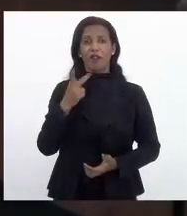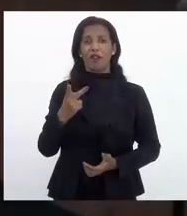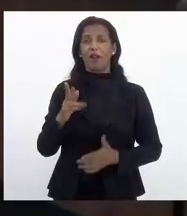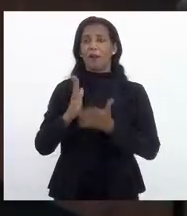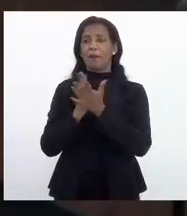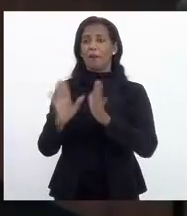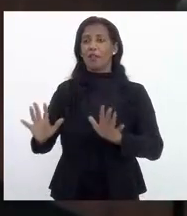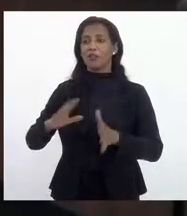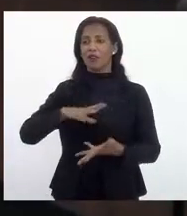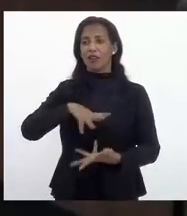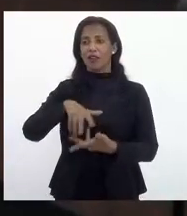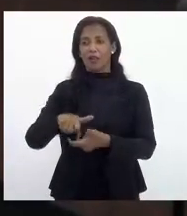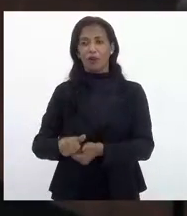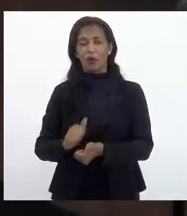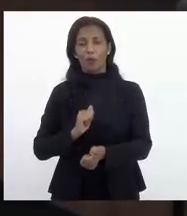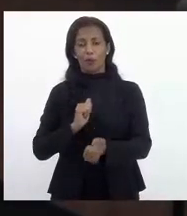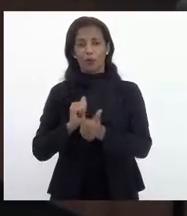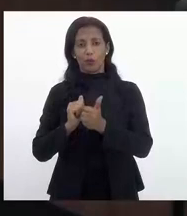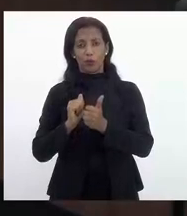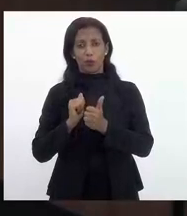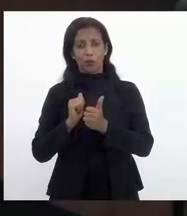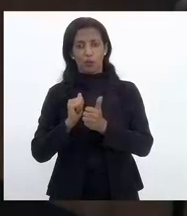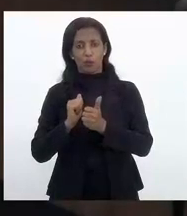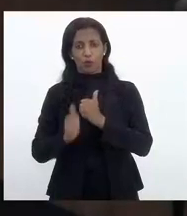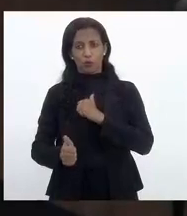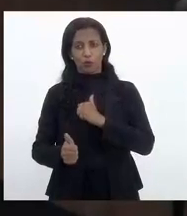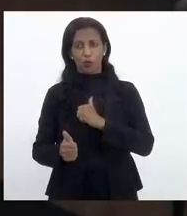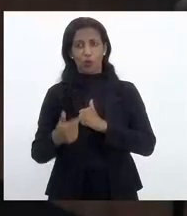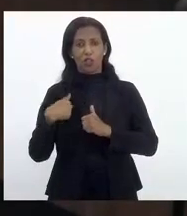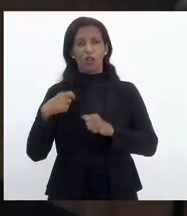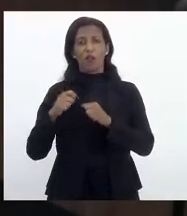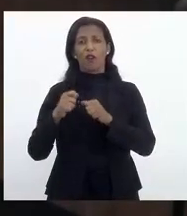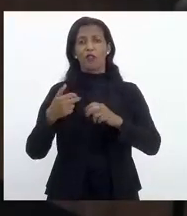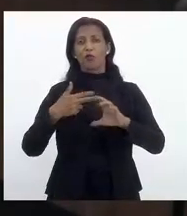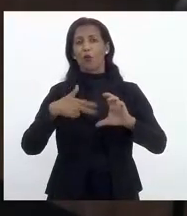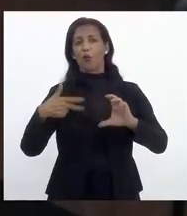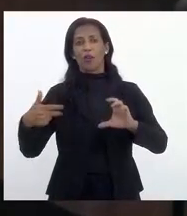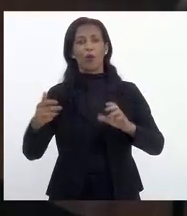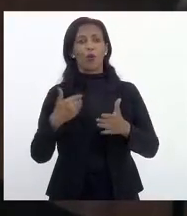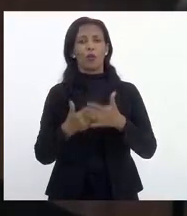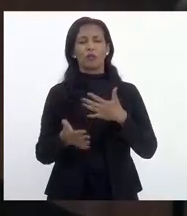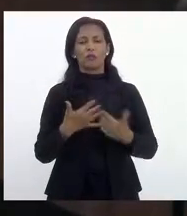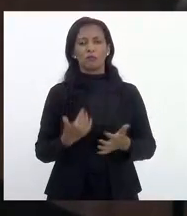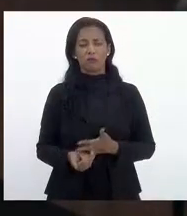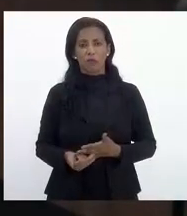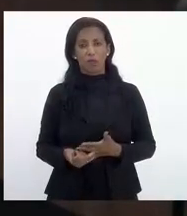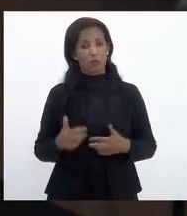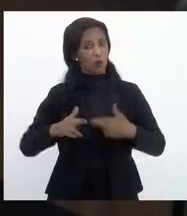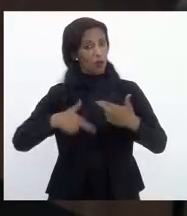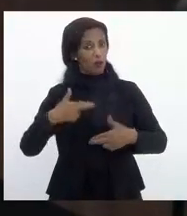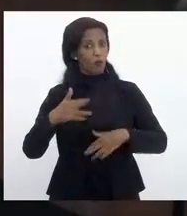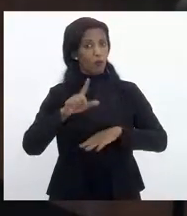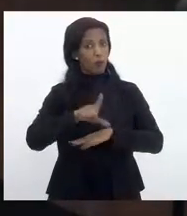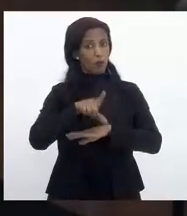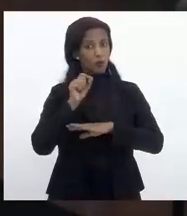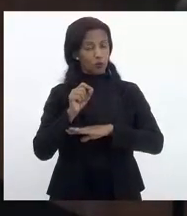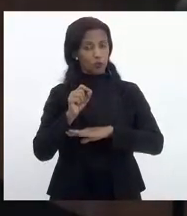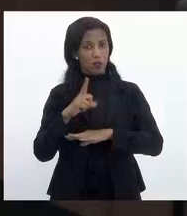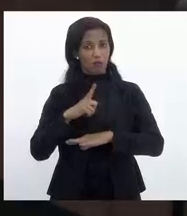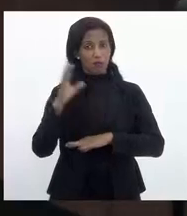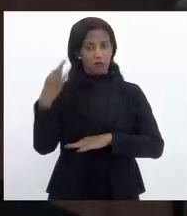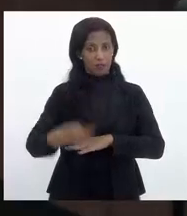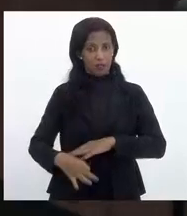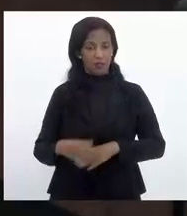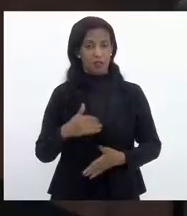dizer que a copa do mundo que eu passo qualquer coisa na Câmara Municipal Então veja a reforma É uma opção é uma escolha eu tenho